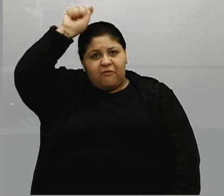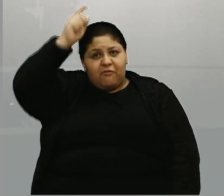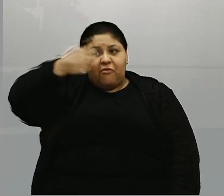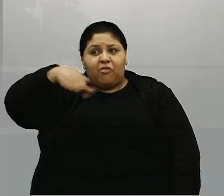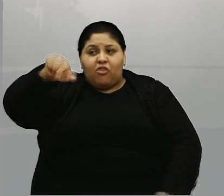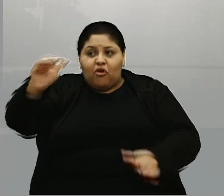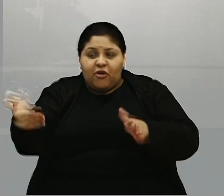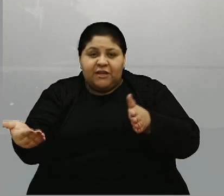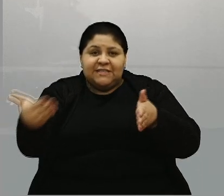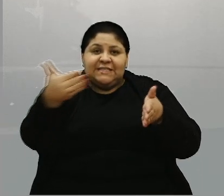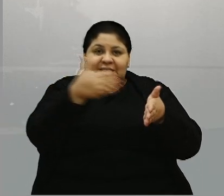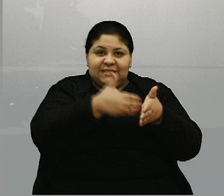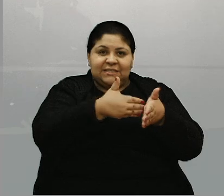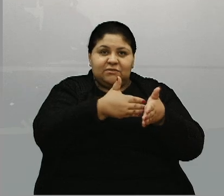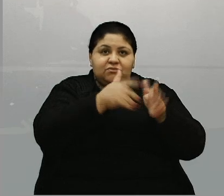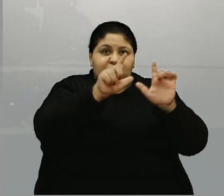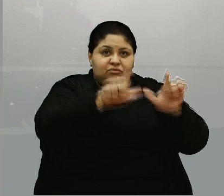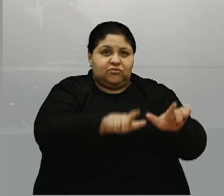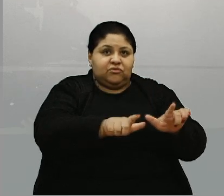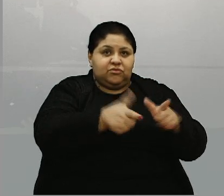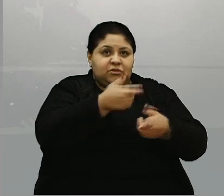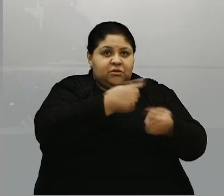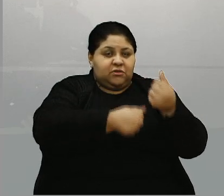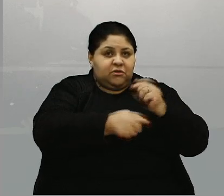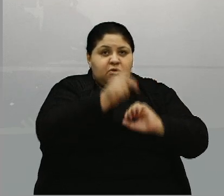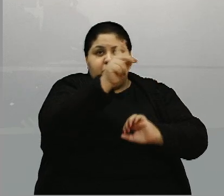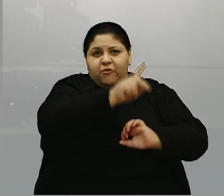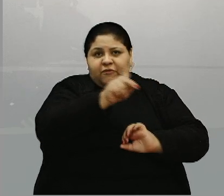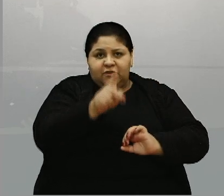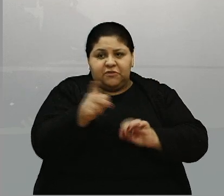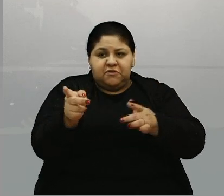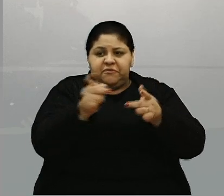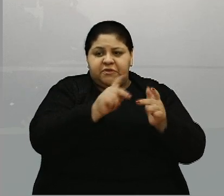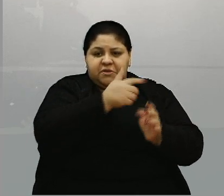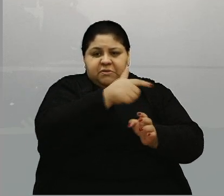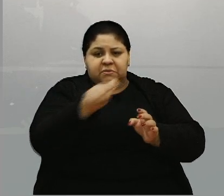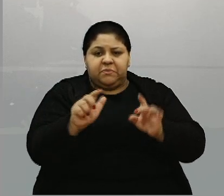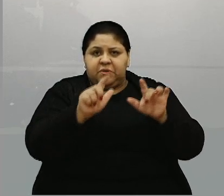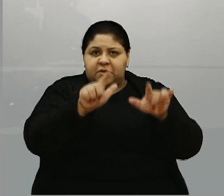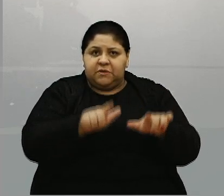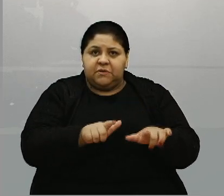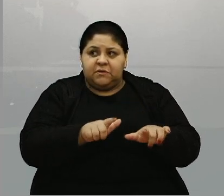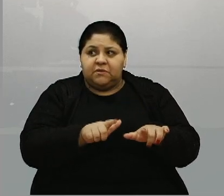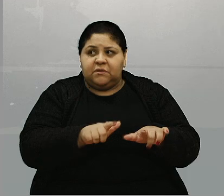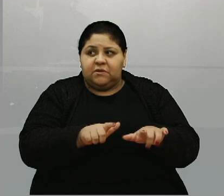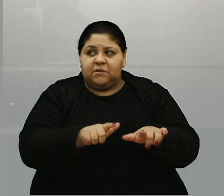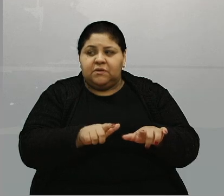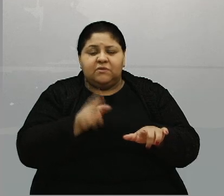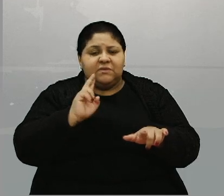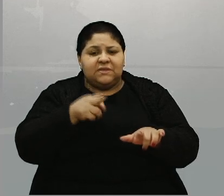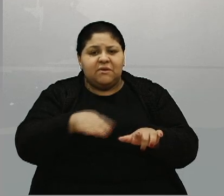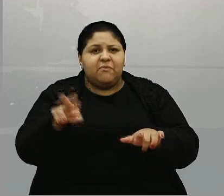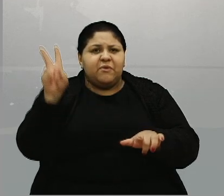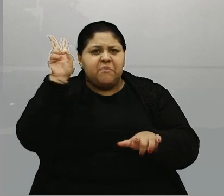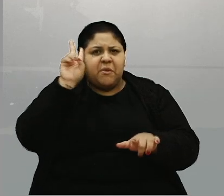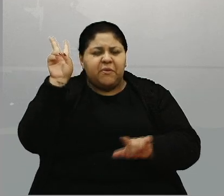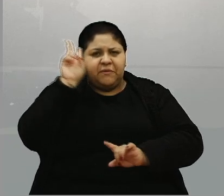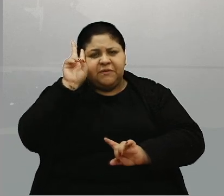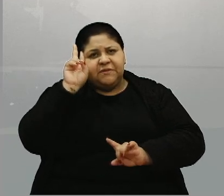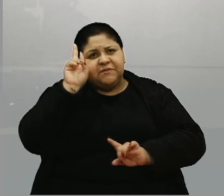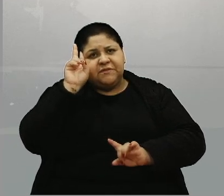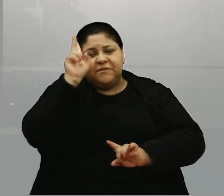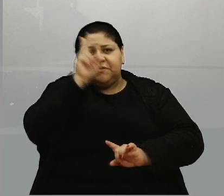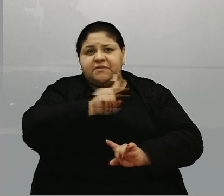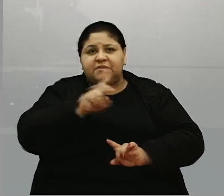no Departamento de Economia professores visitantes de outras localidades, e nunca me esqueço, vereador Bressan, veio um